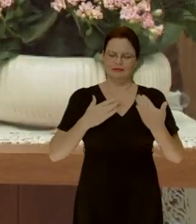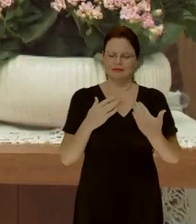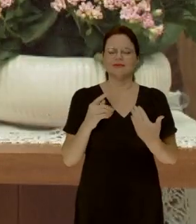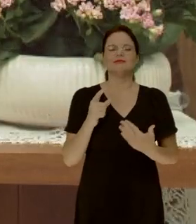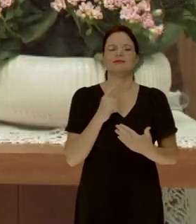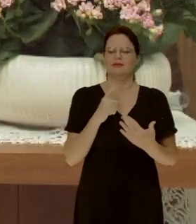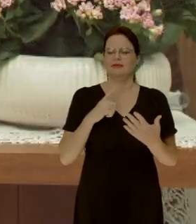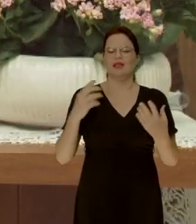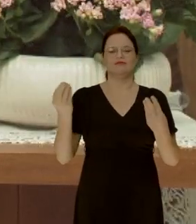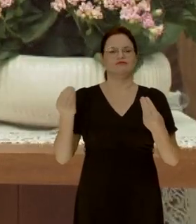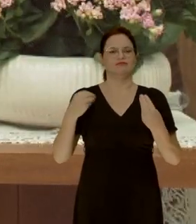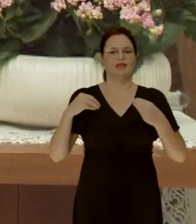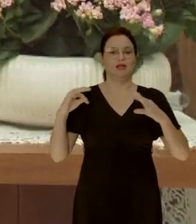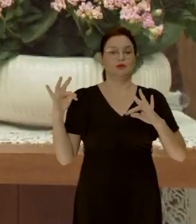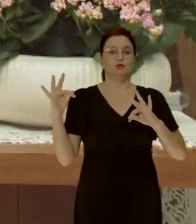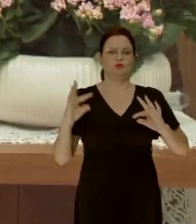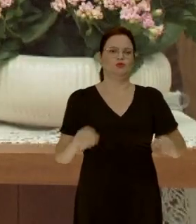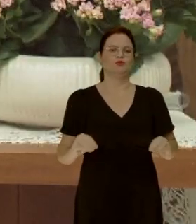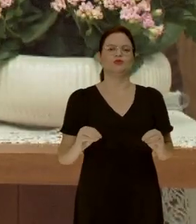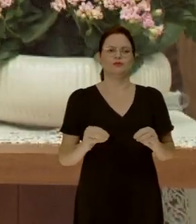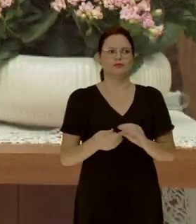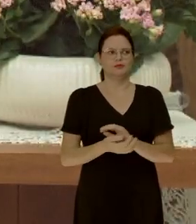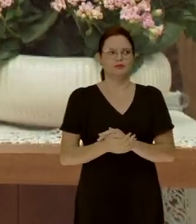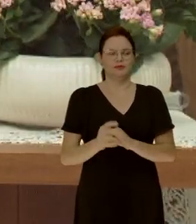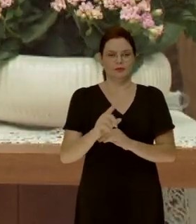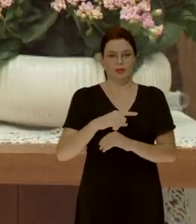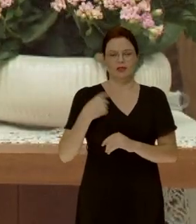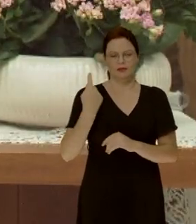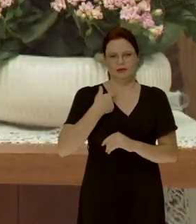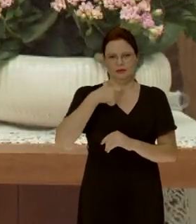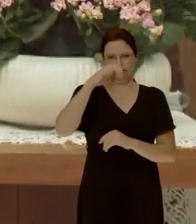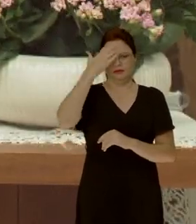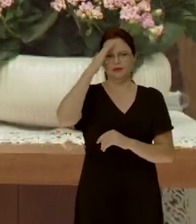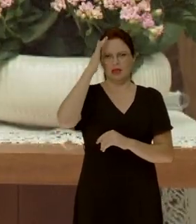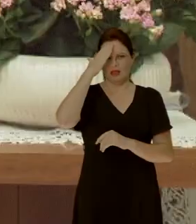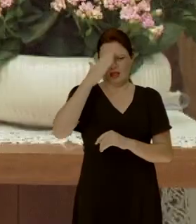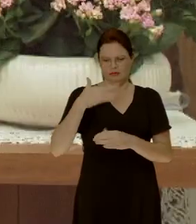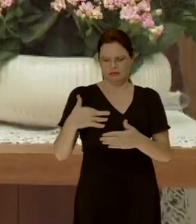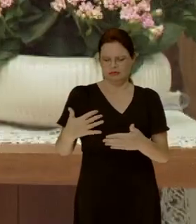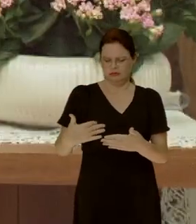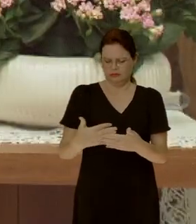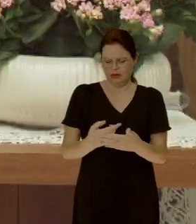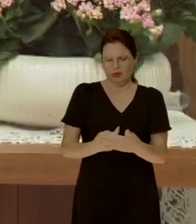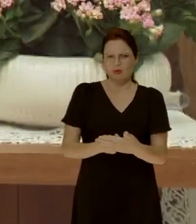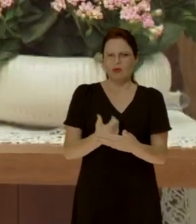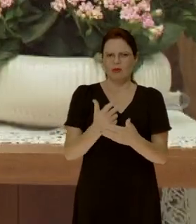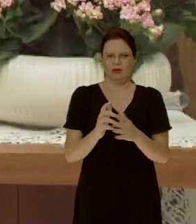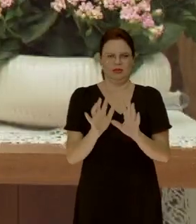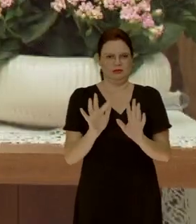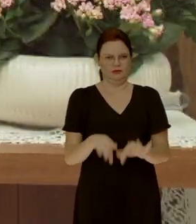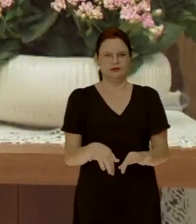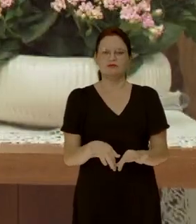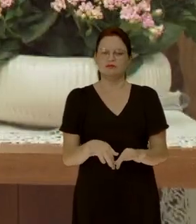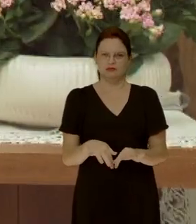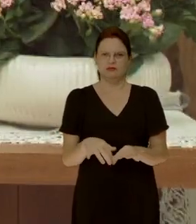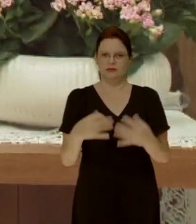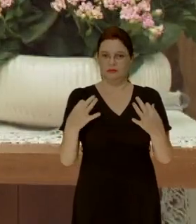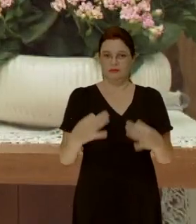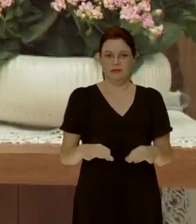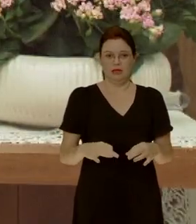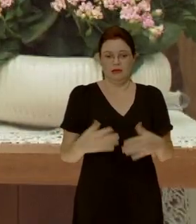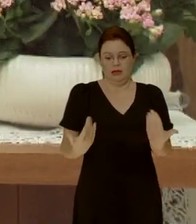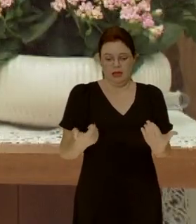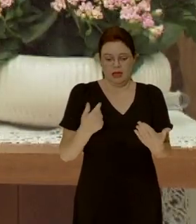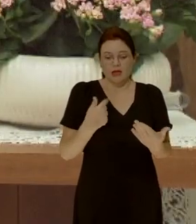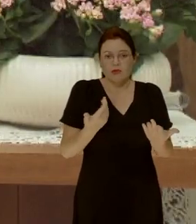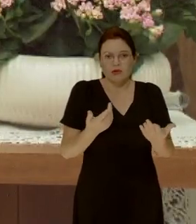está nos suprindo. Nós entendemos o momento final. E todos têm que entender isso. Não temos onde